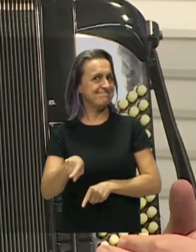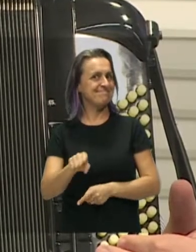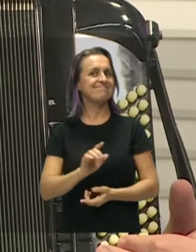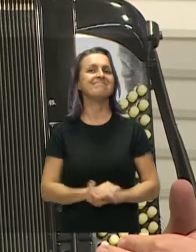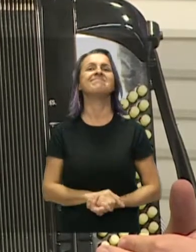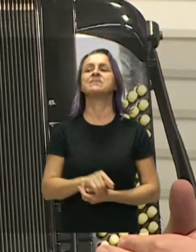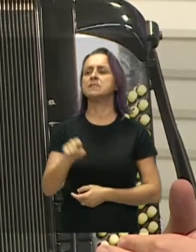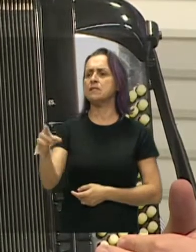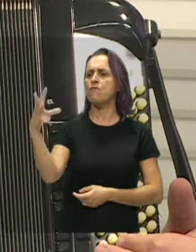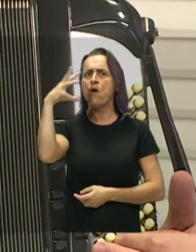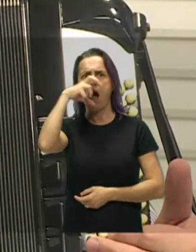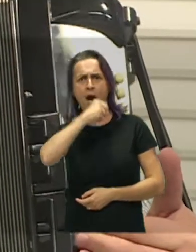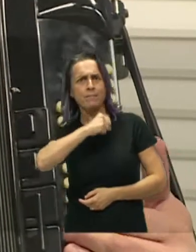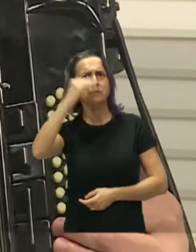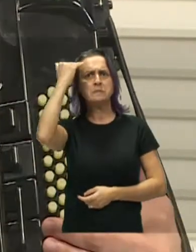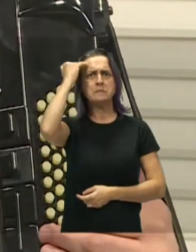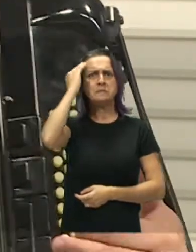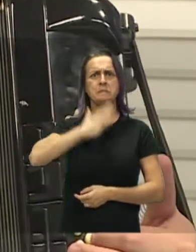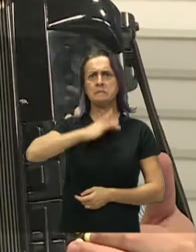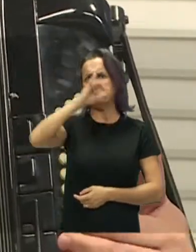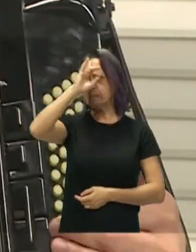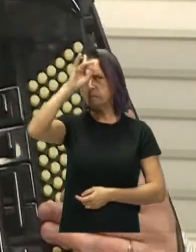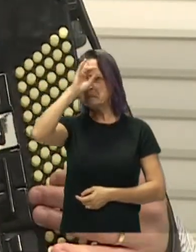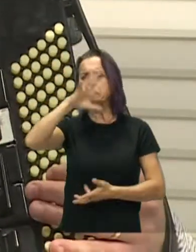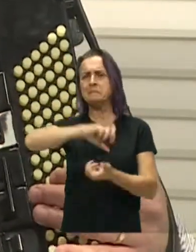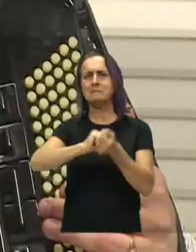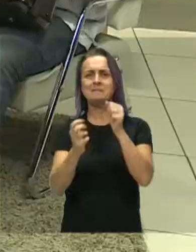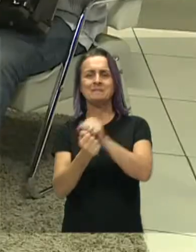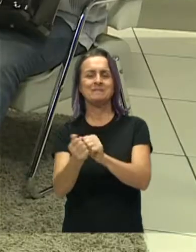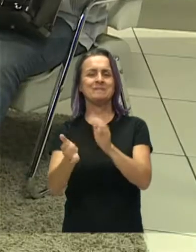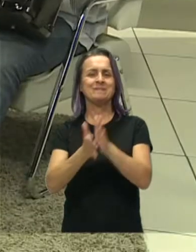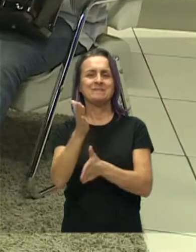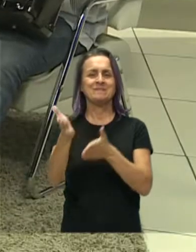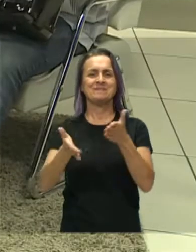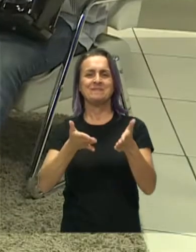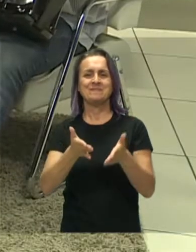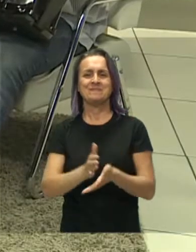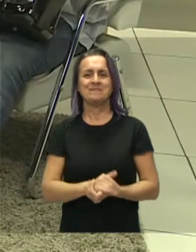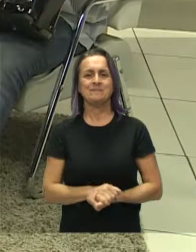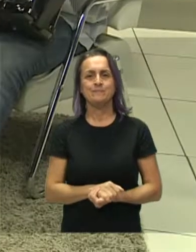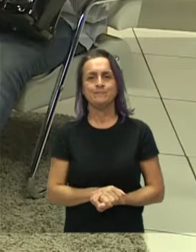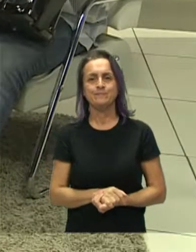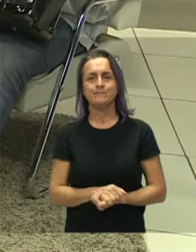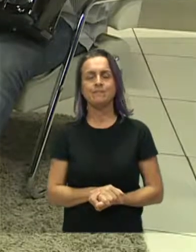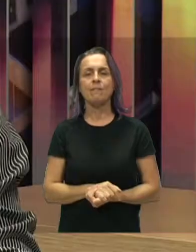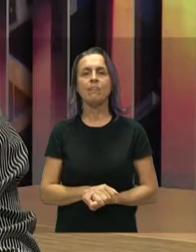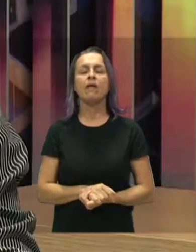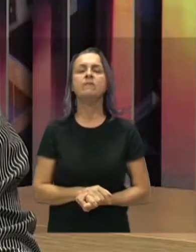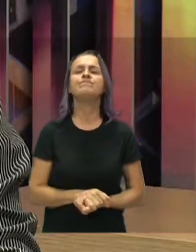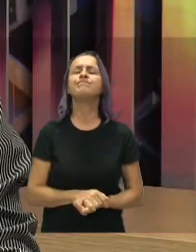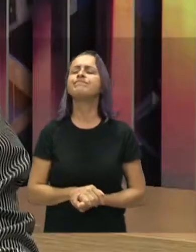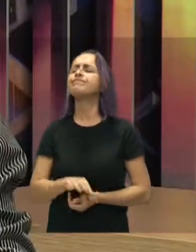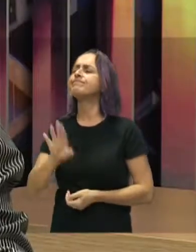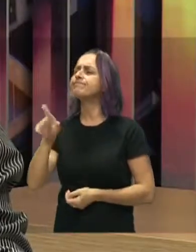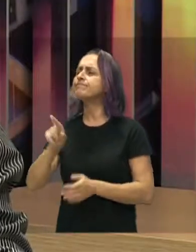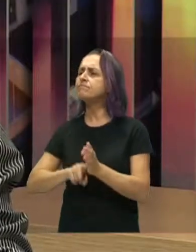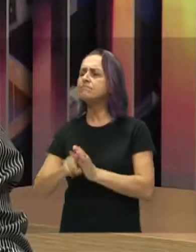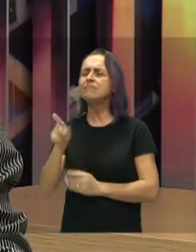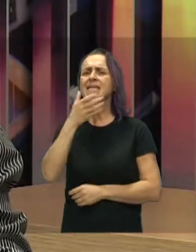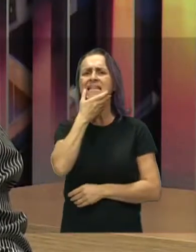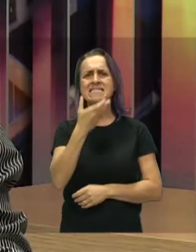minhas ideias e fazer essa arte maravilhosa aí da capa. Bruno, em dezembro do ano